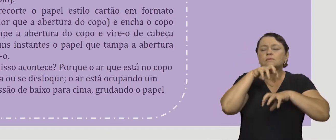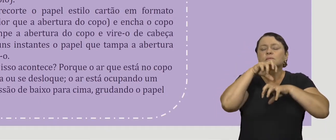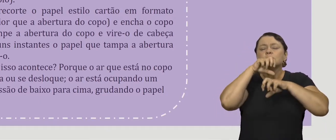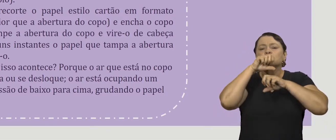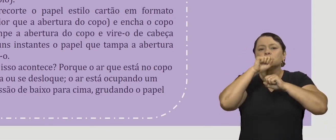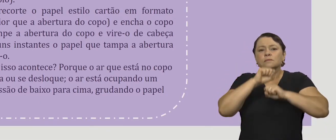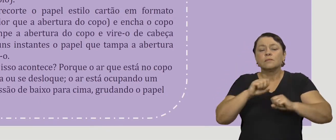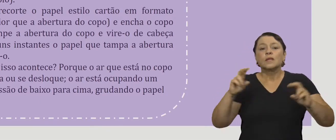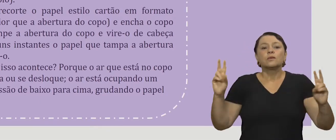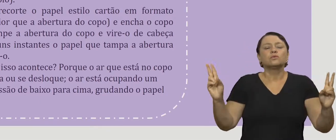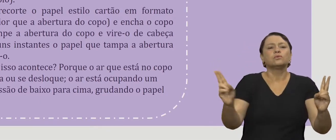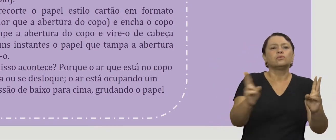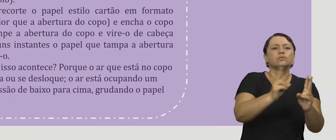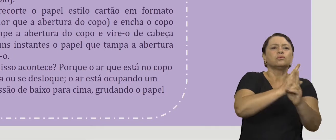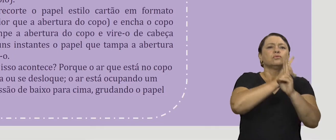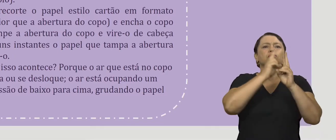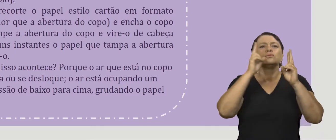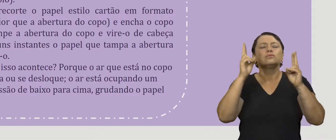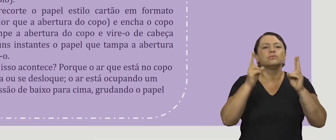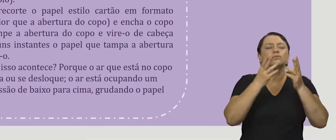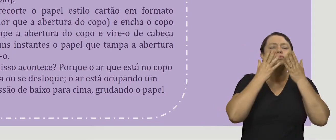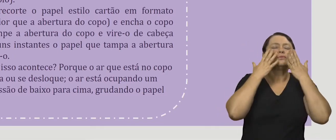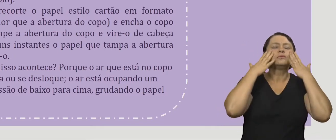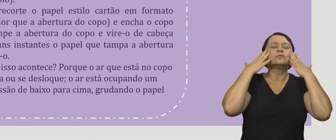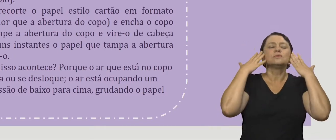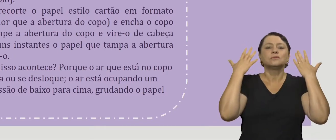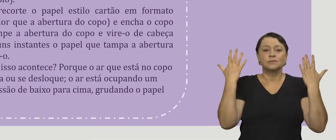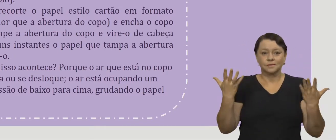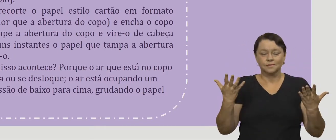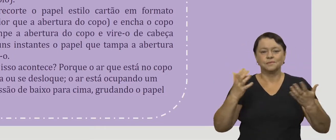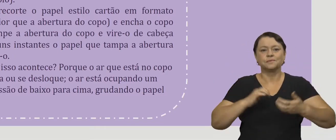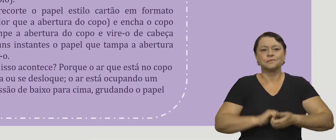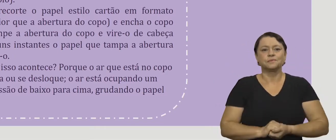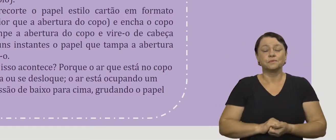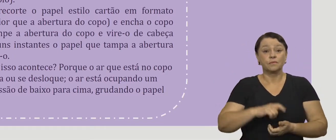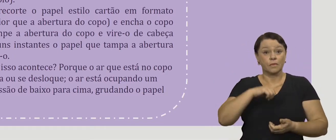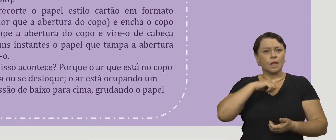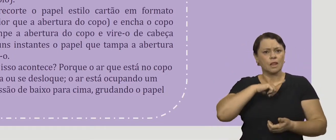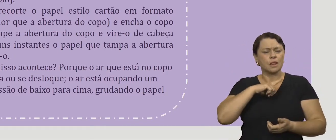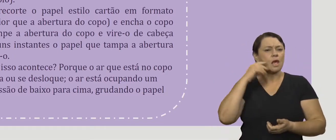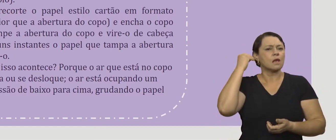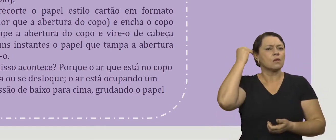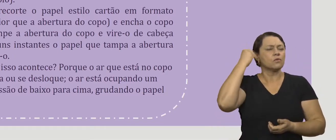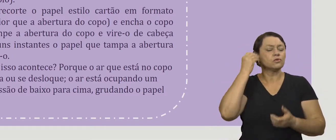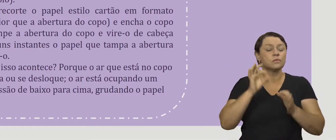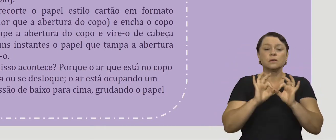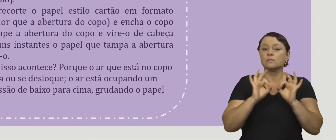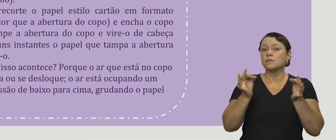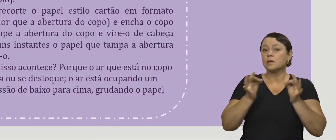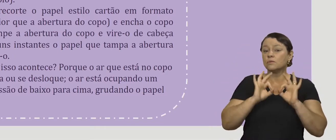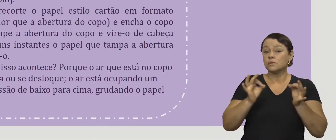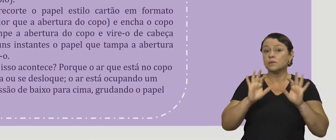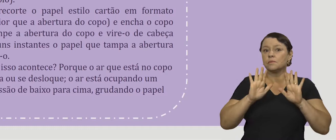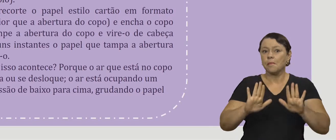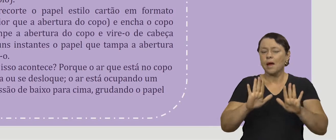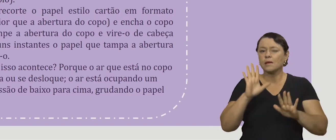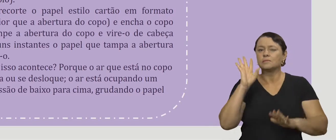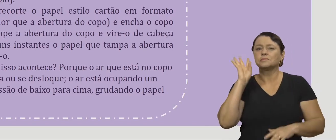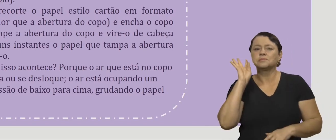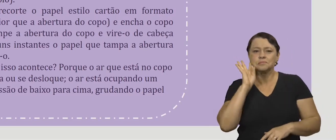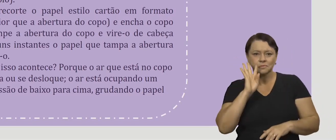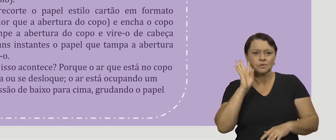ao sentirmos o vento em nosso rosto, etc. Existe um experimento simples, mas muito legal